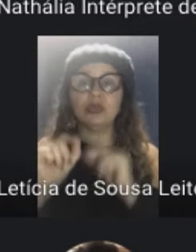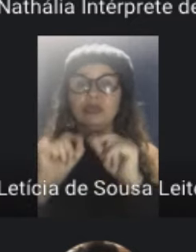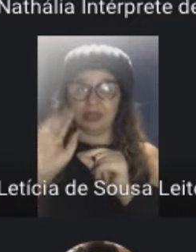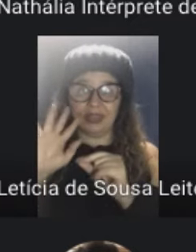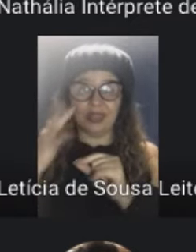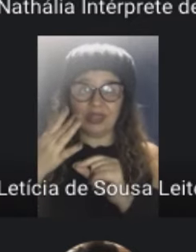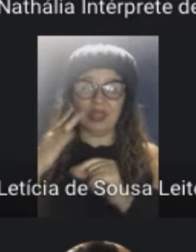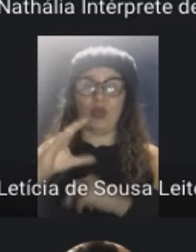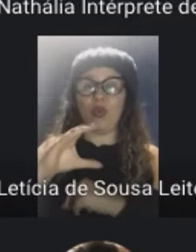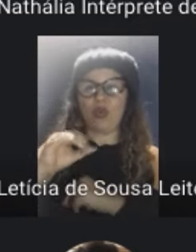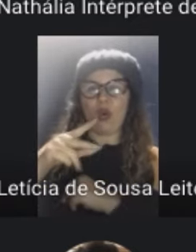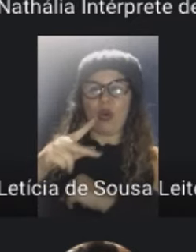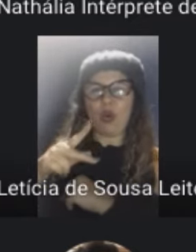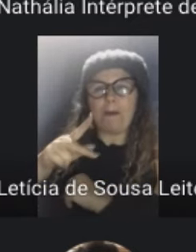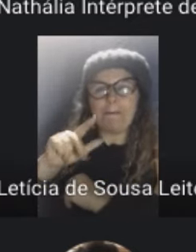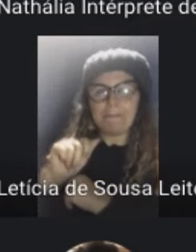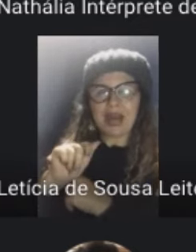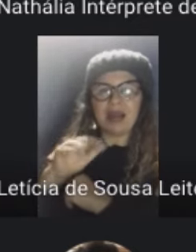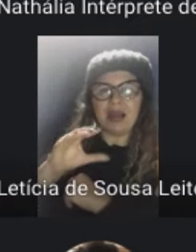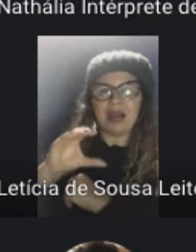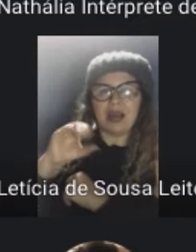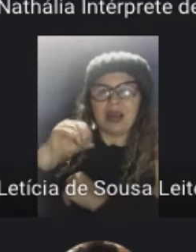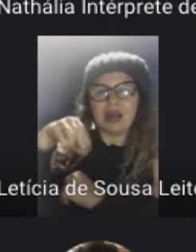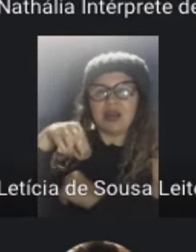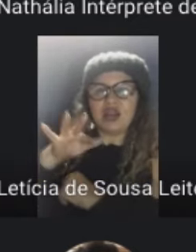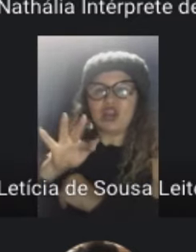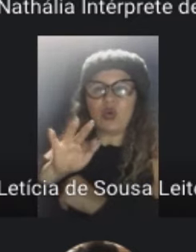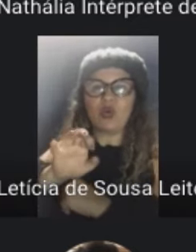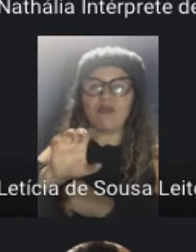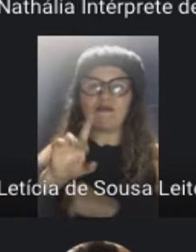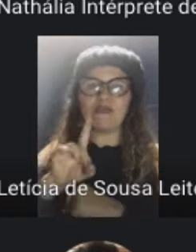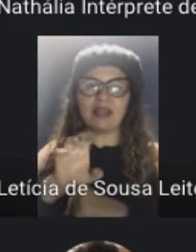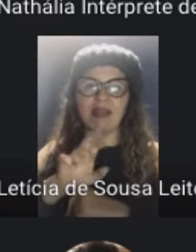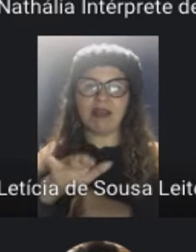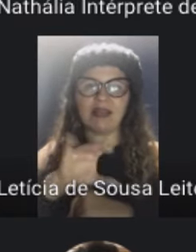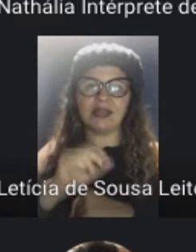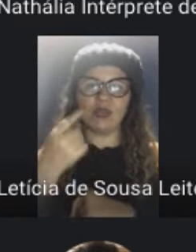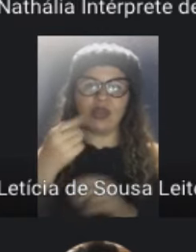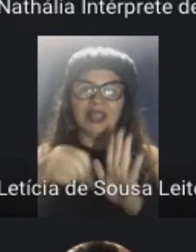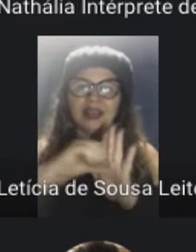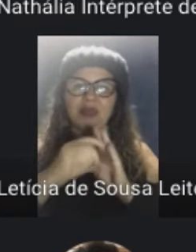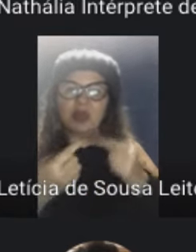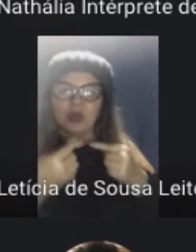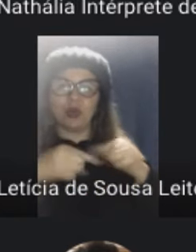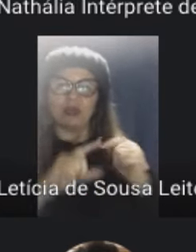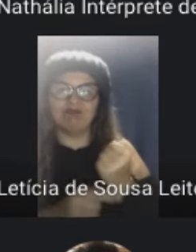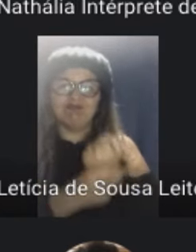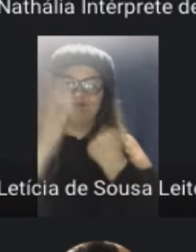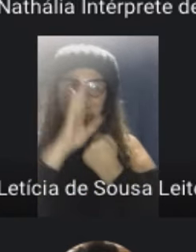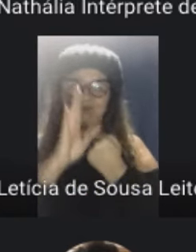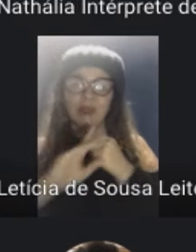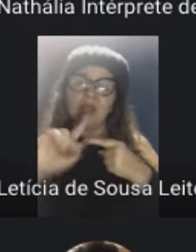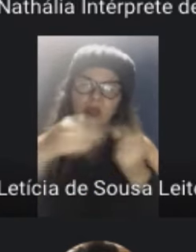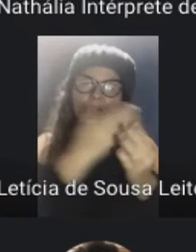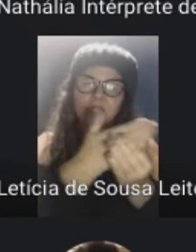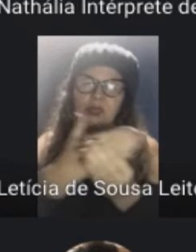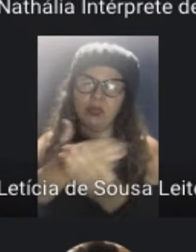das Confederações por conta de crimes contra a segurança nacional. Esses inquéritos ou foram arquivados, ou as